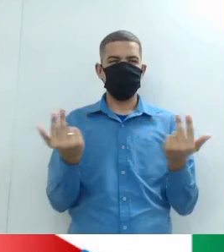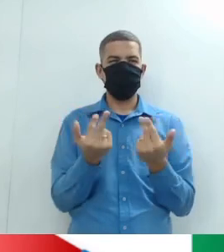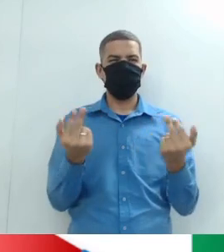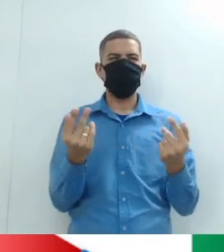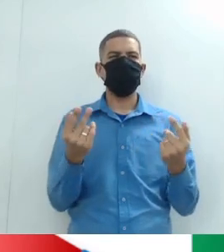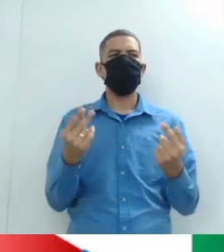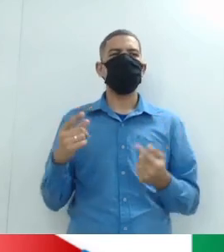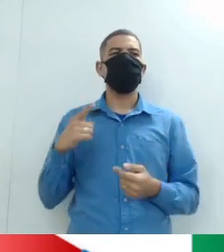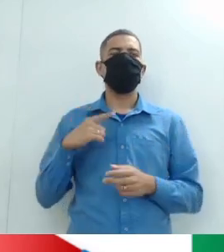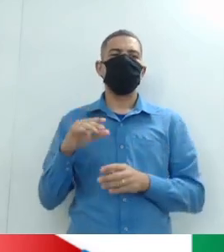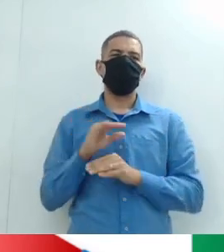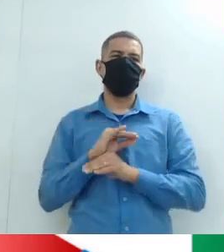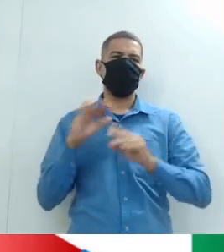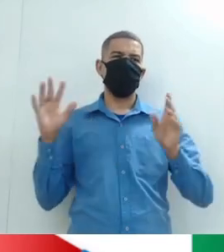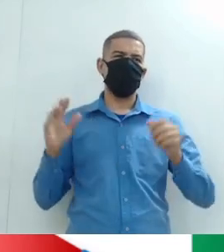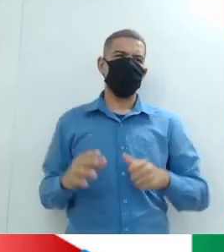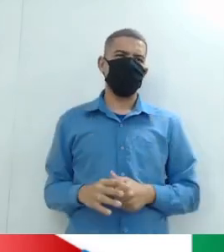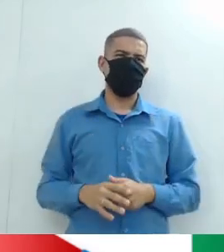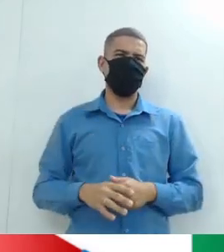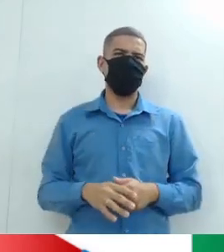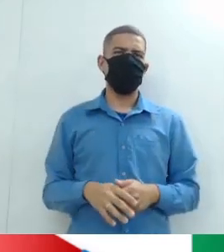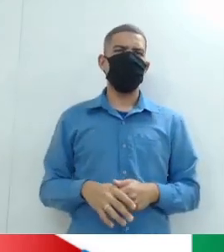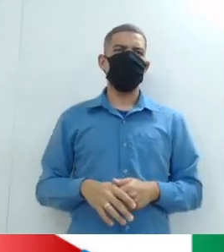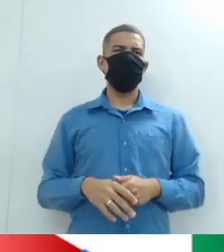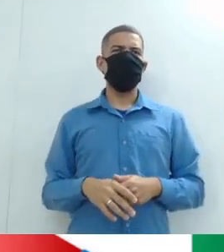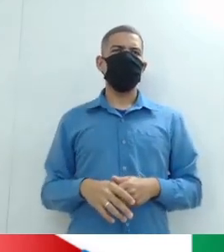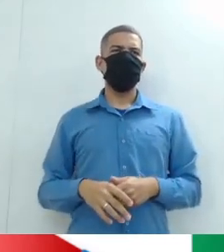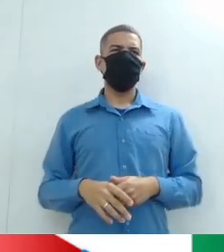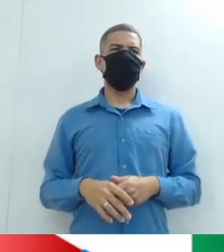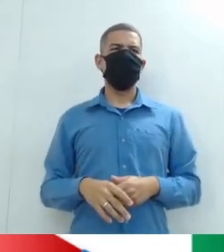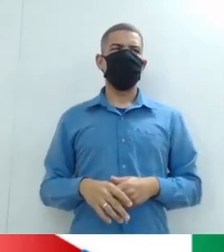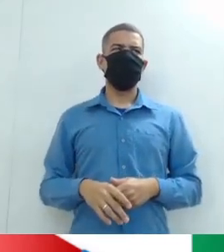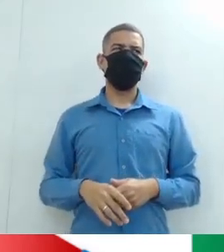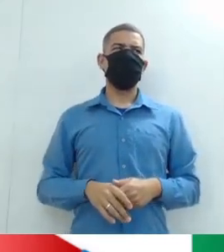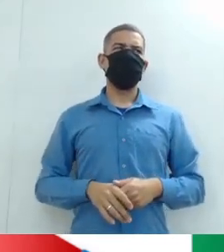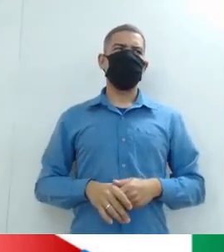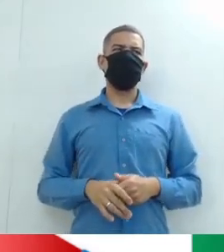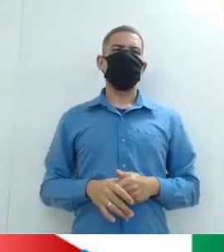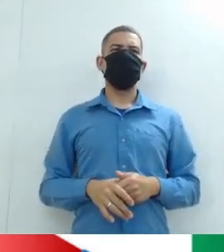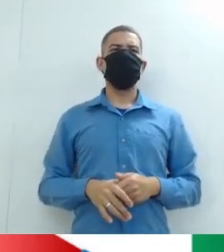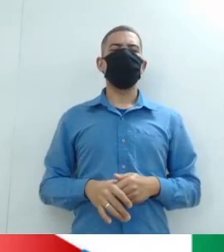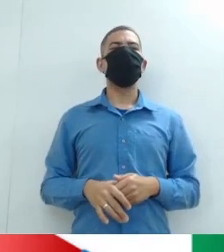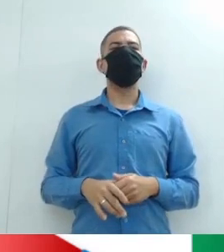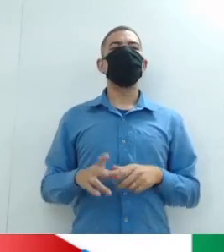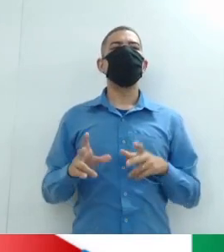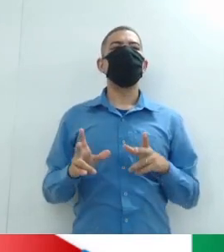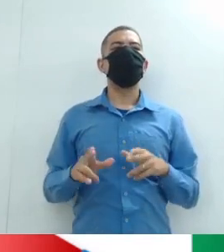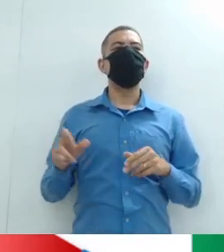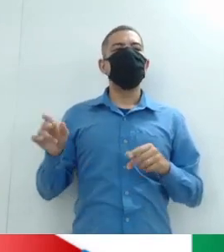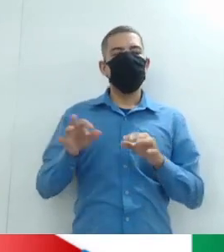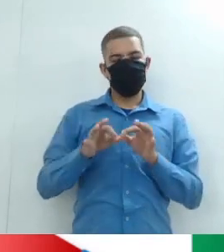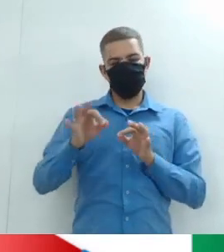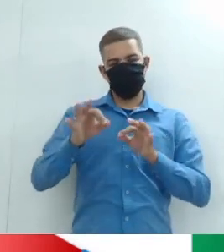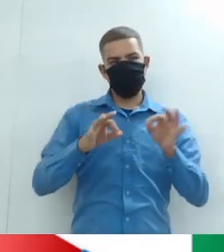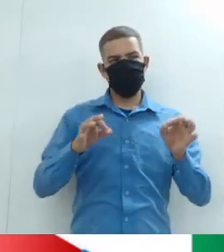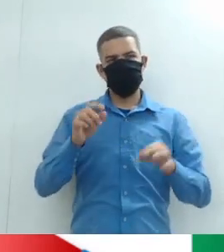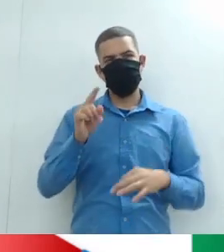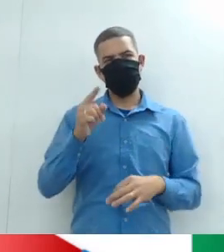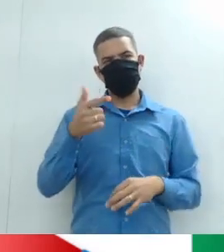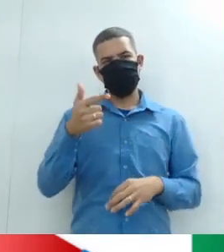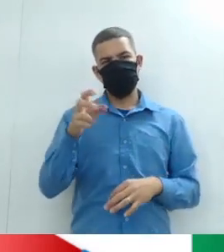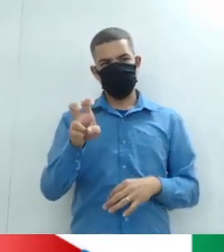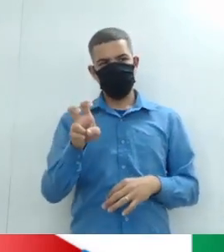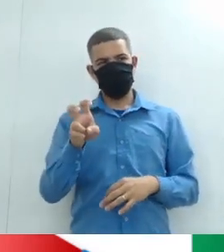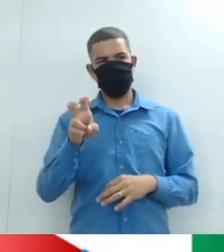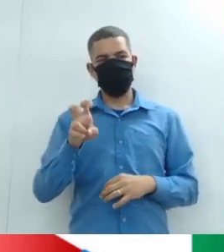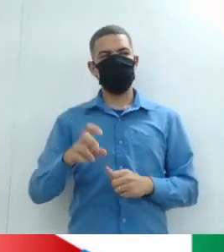tá aí bem claro para vocês. Raiz cúbica de A ao cubo é igual a raiz cúbica de 125. Se faço